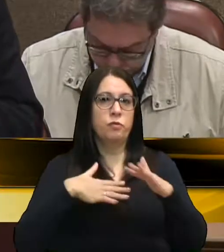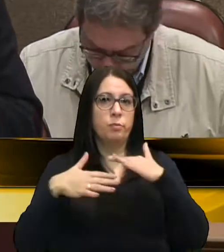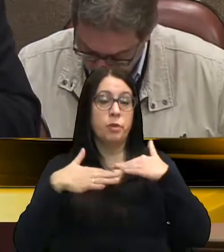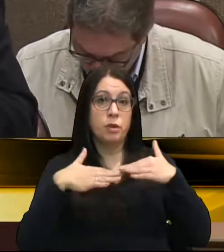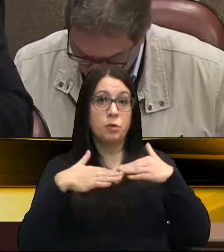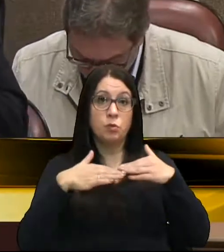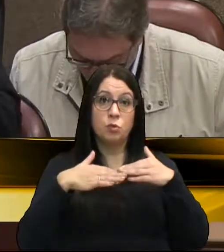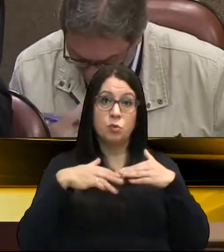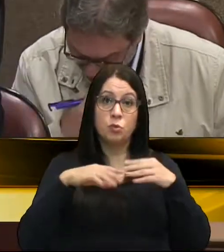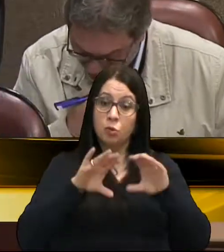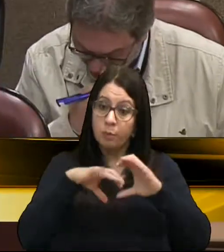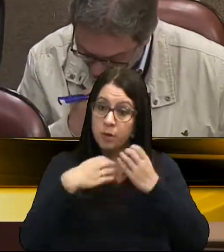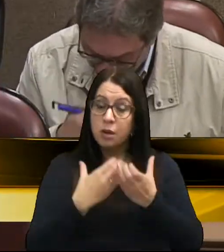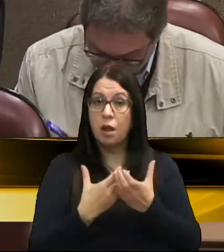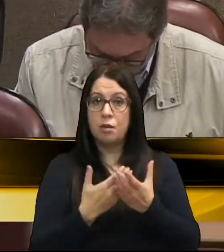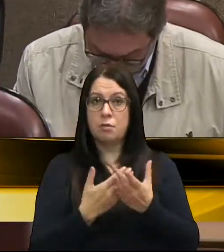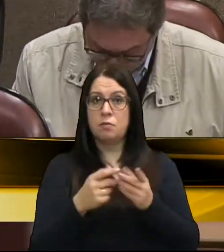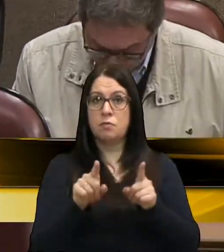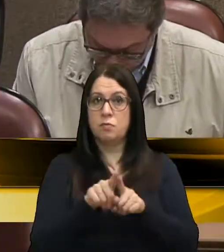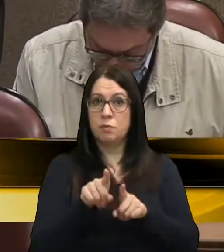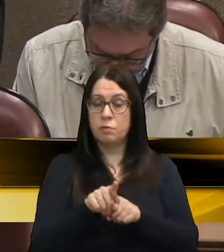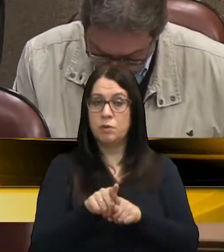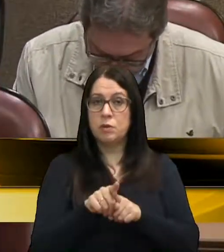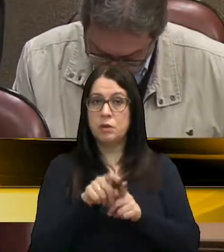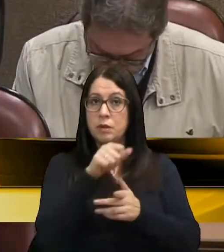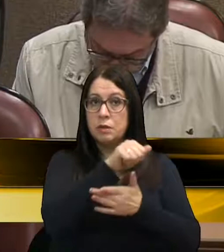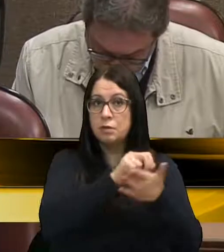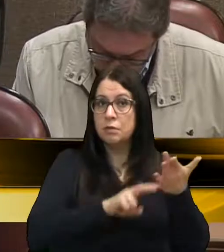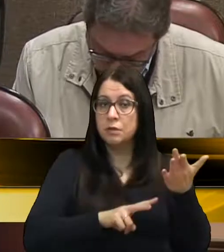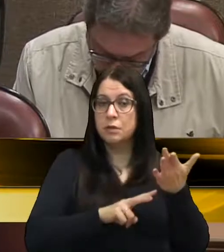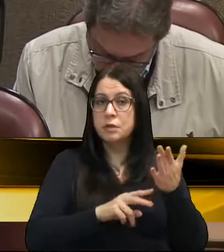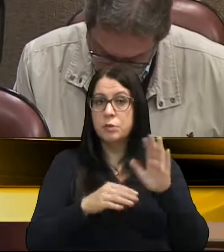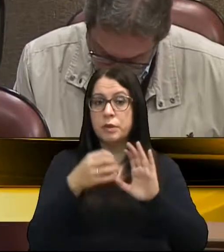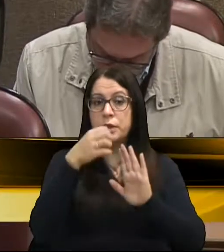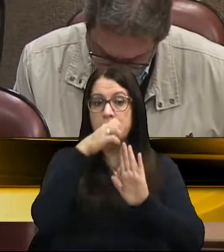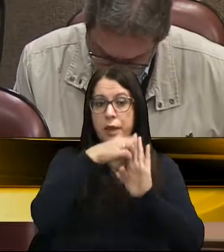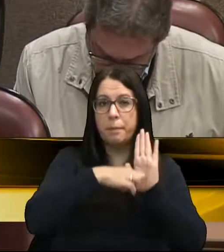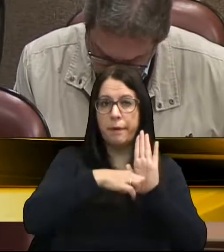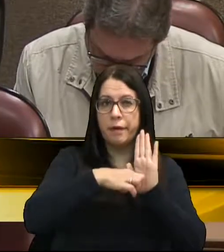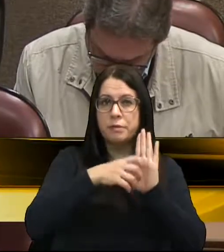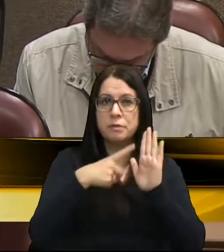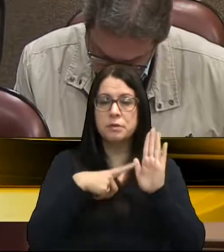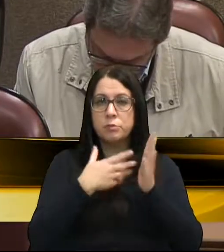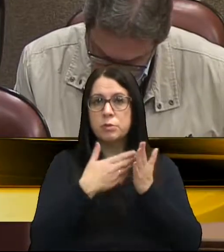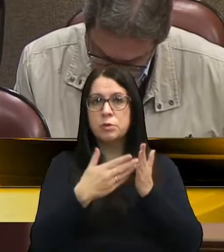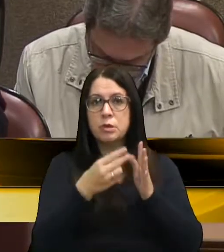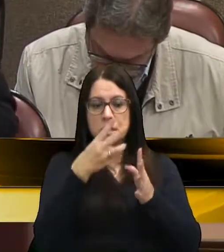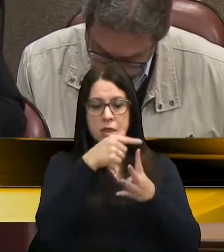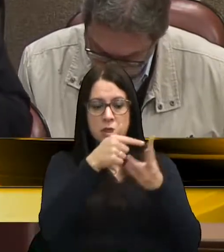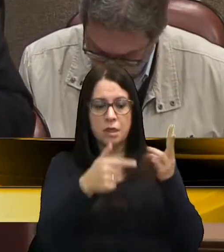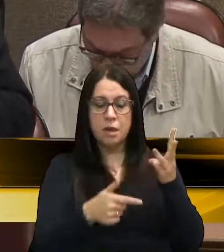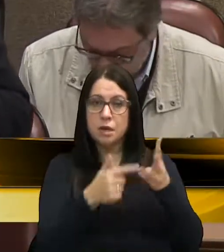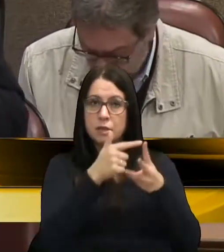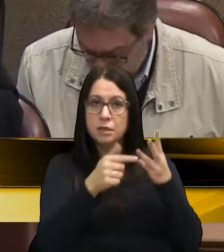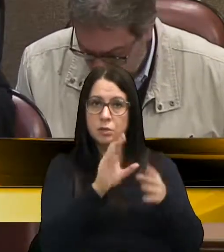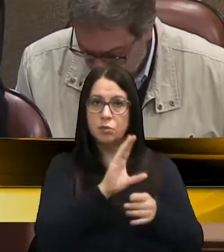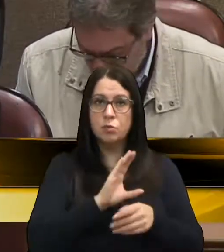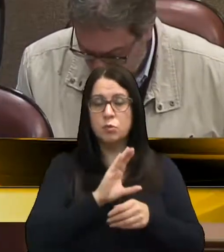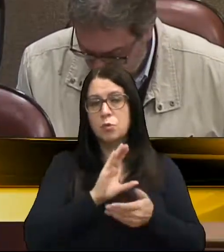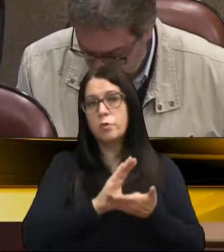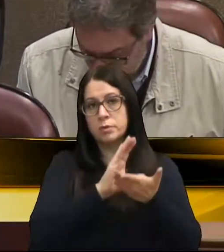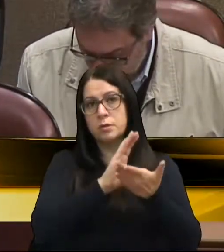comunitário, tivemos também analisando emendas que partiram de 3 conselhos de assistência